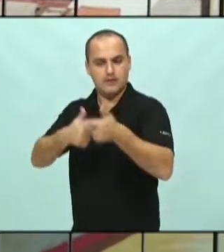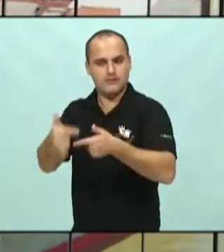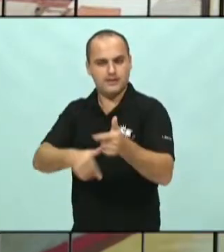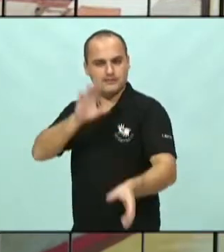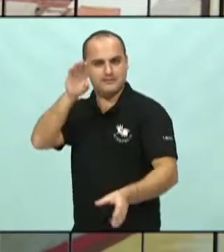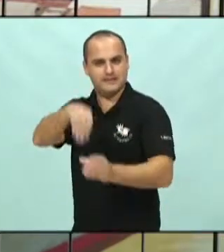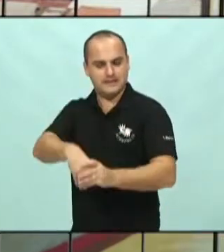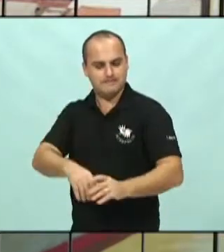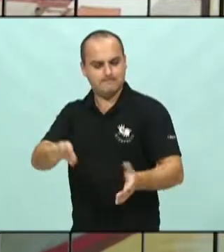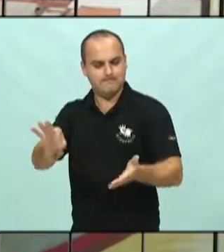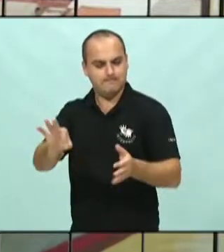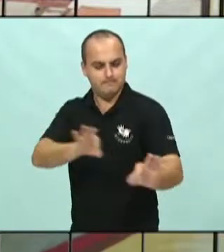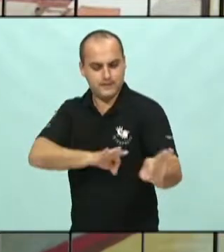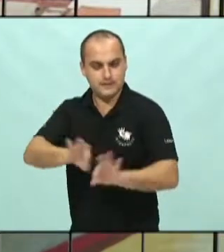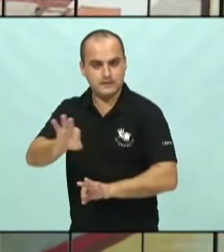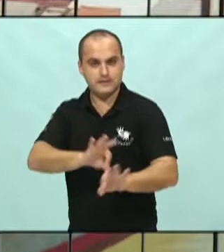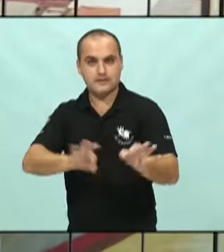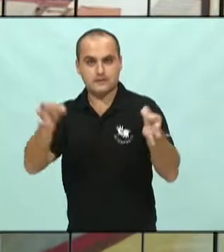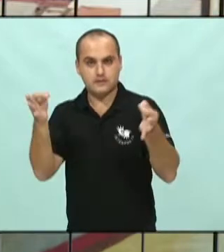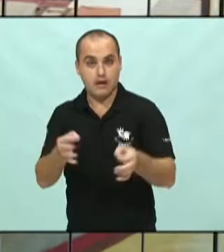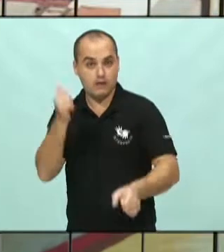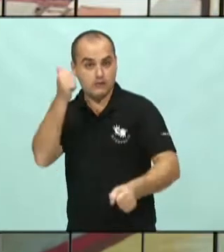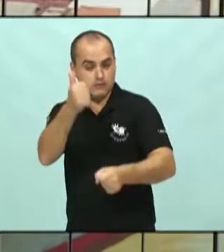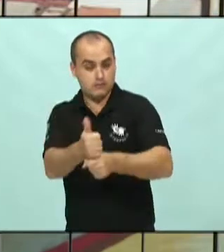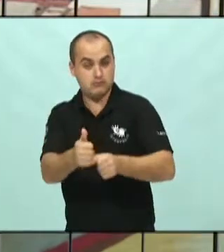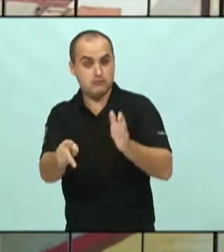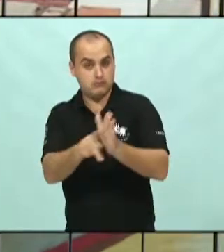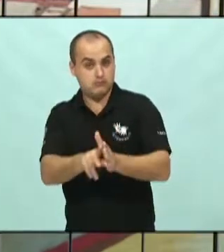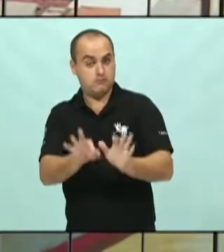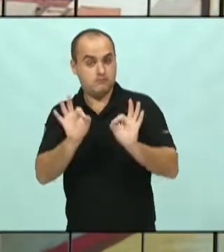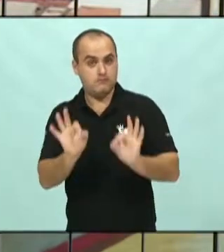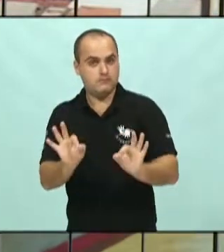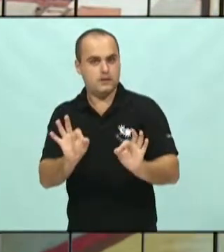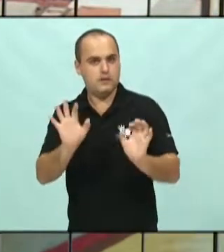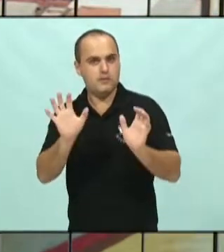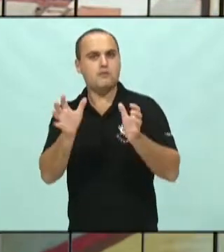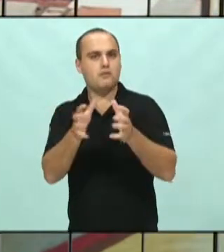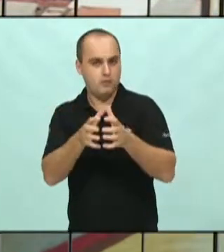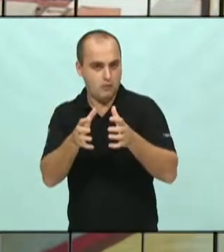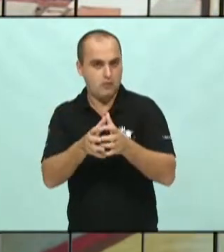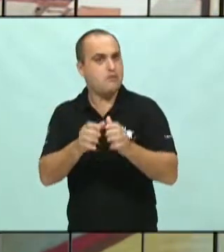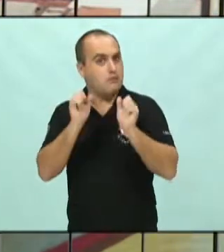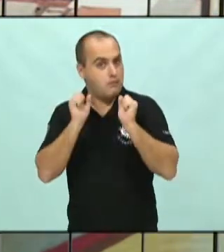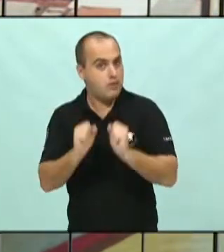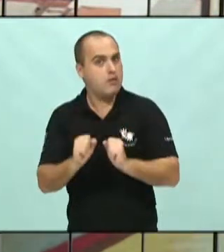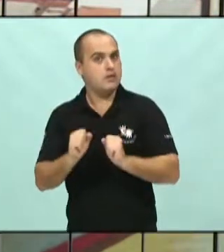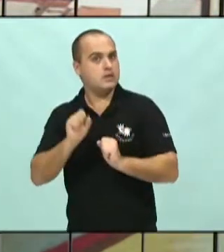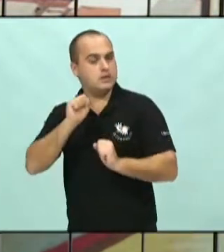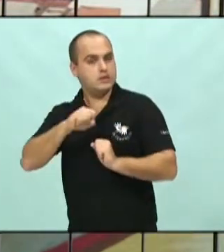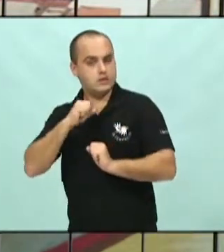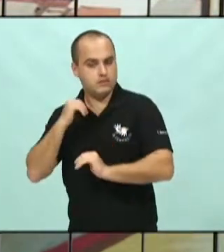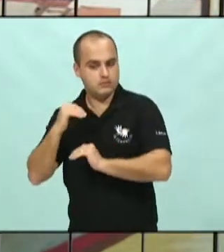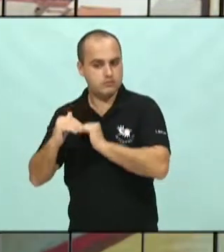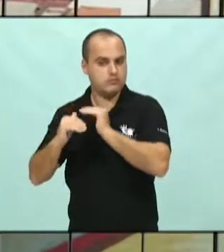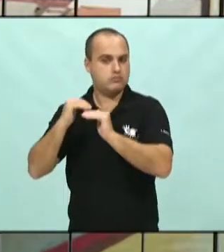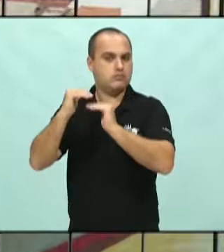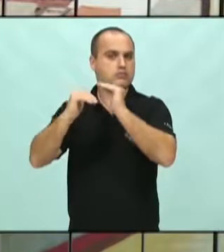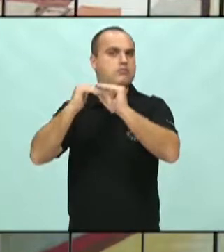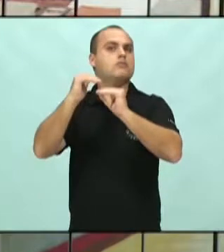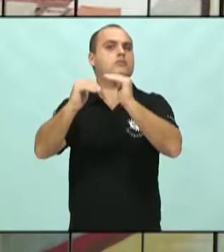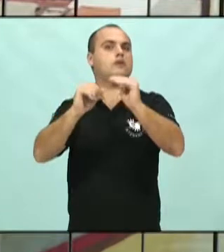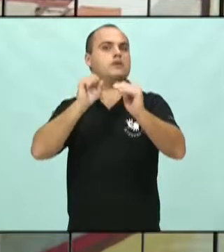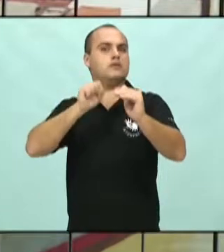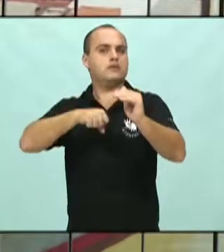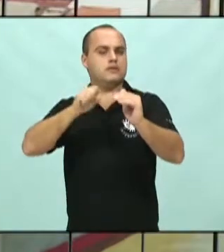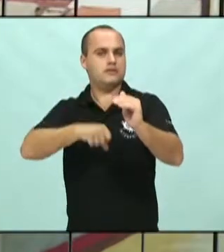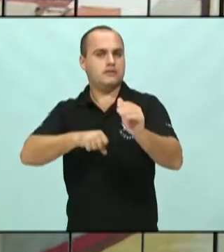planejado e uma diretoria vem fazendo, é um clube que pode realmente alcançar voos maiores